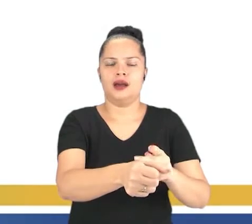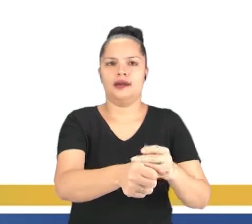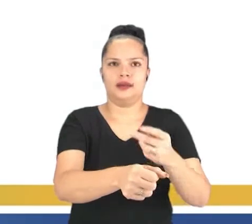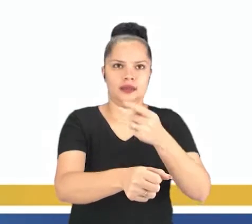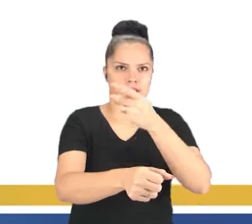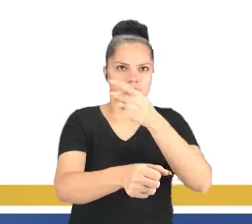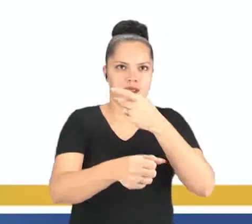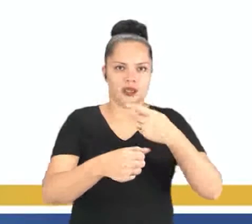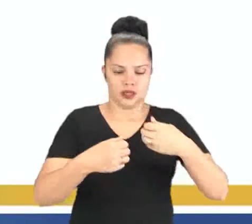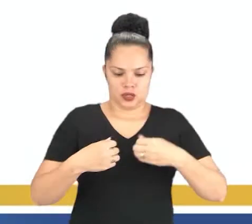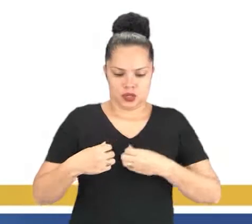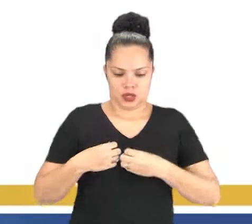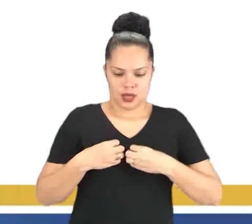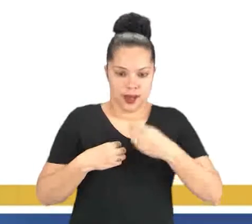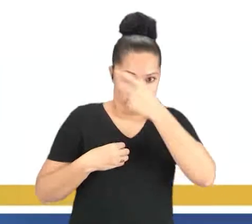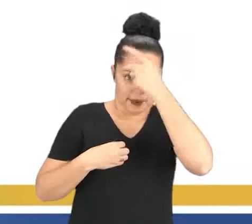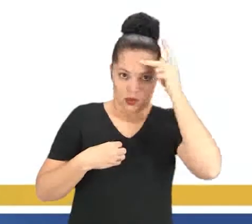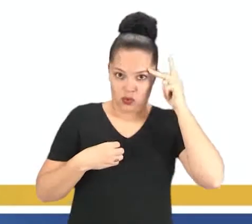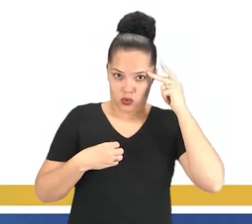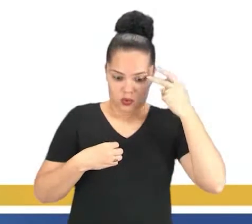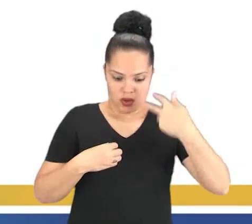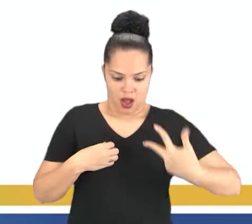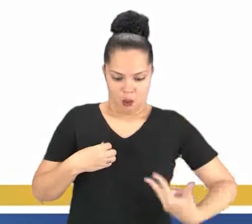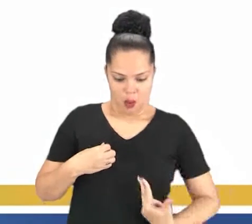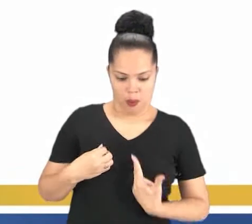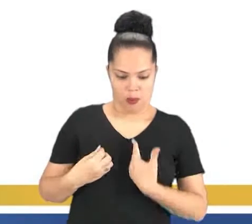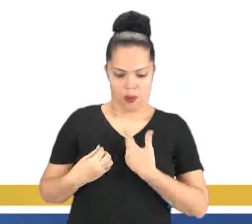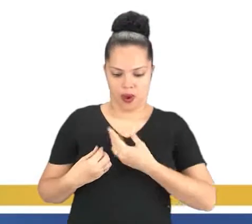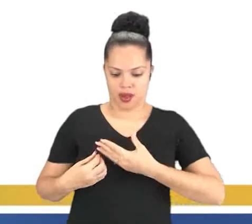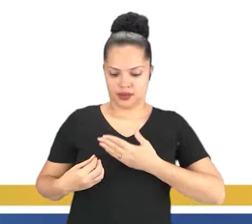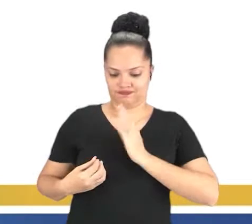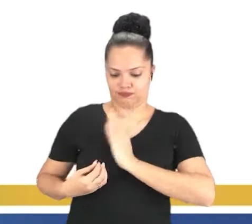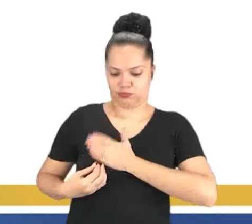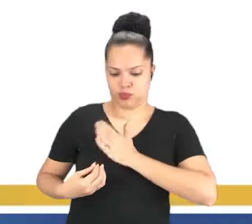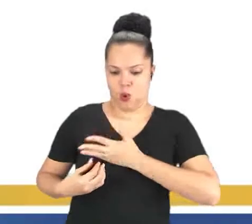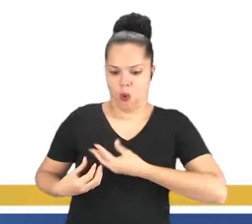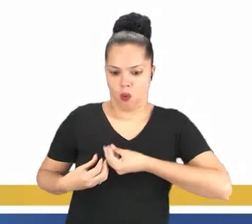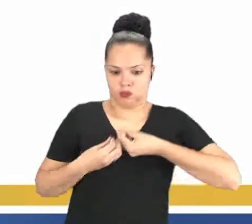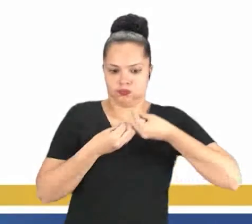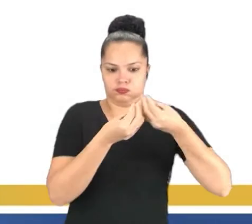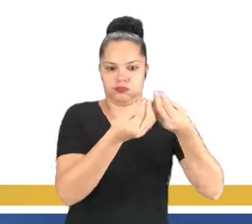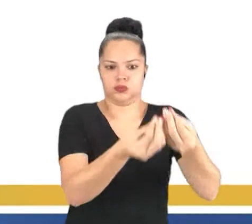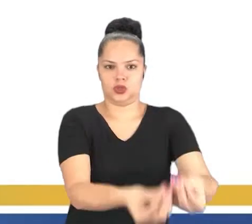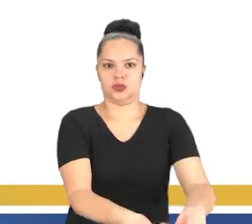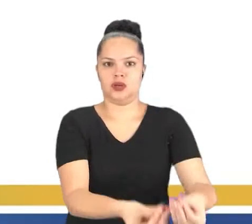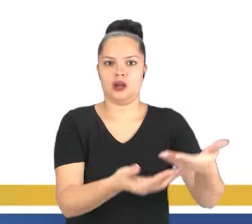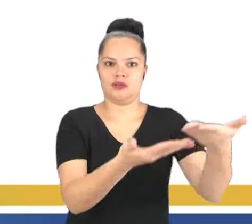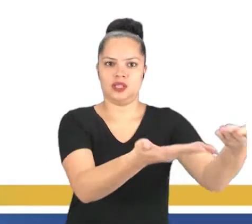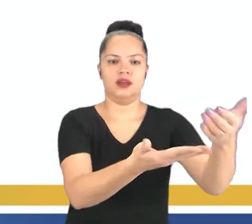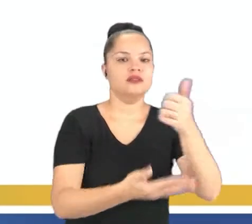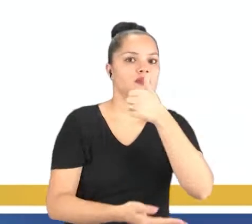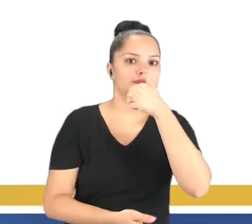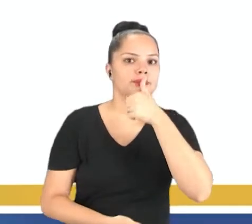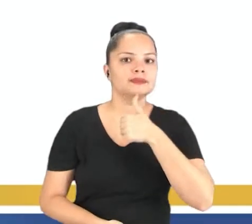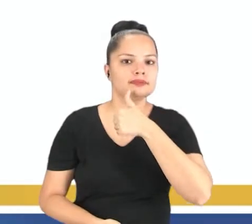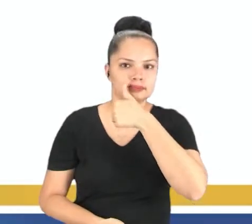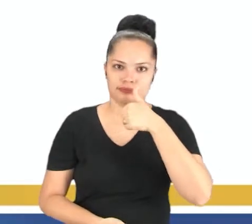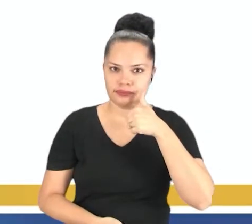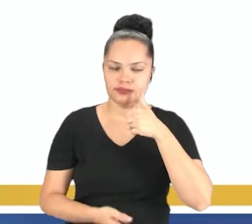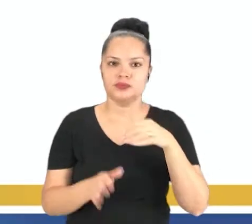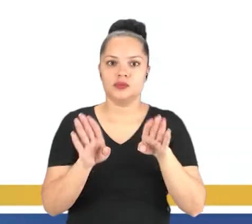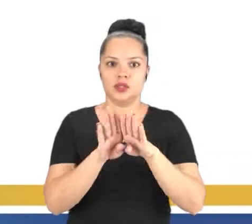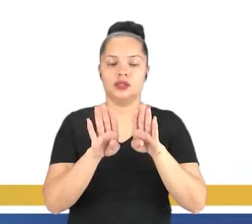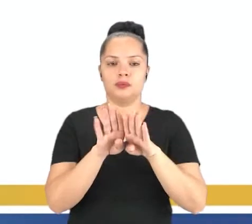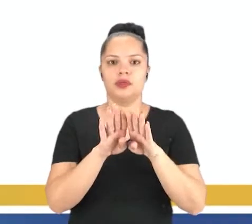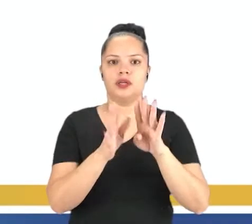abertos para que o coração fosse tirado né e observe esta imagem aí tá pessoal é o artesanato tá eles